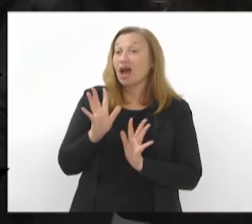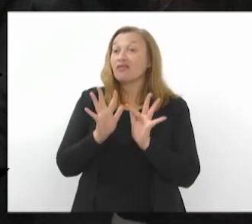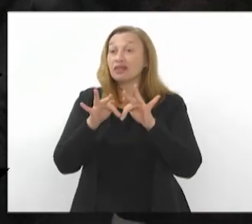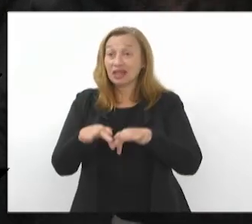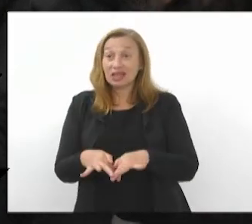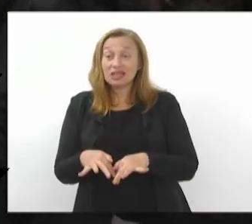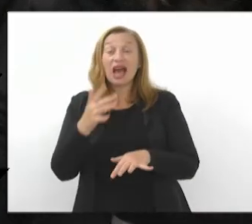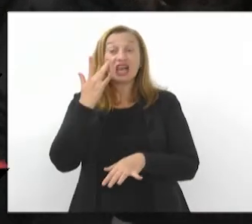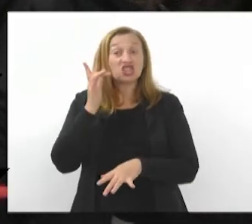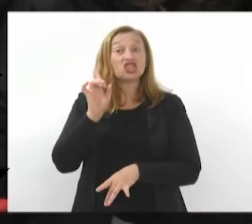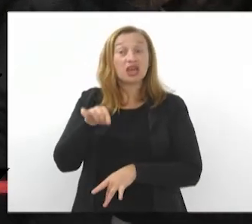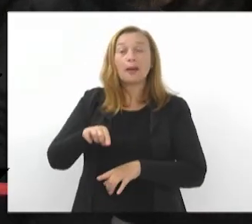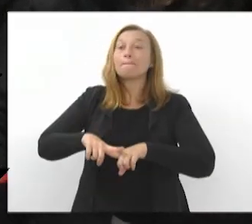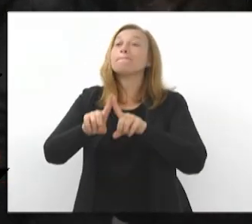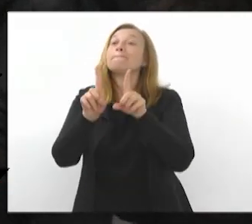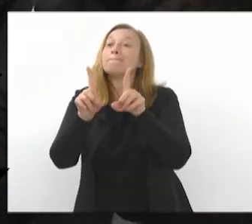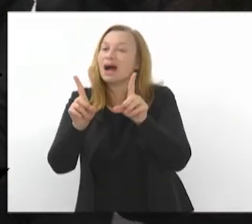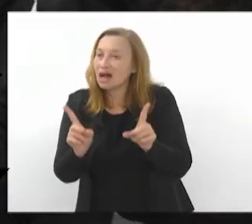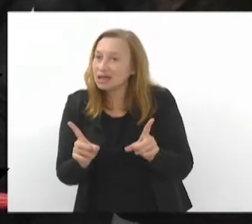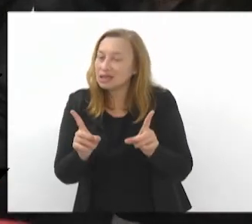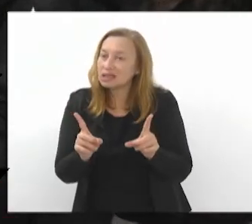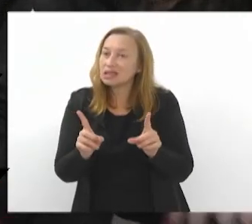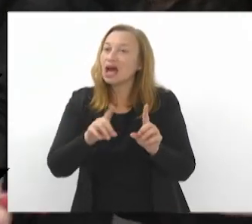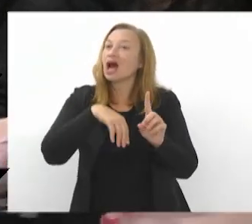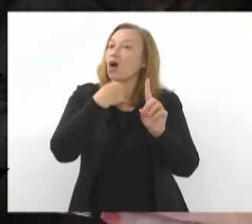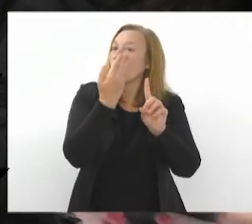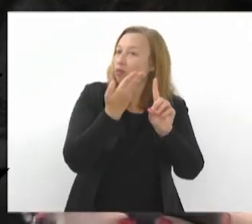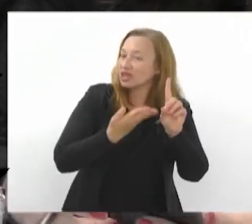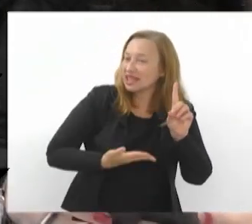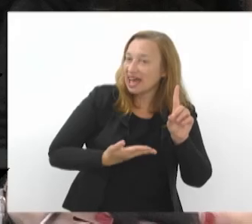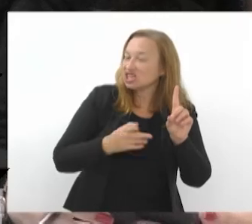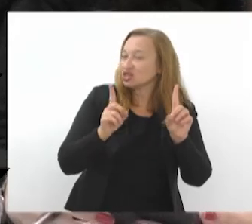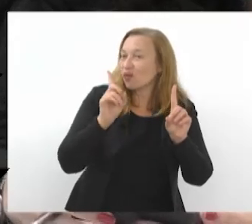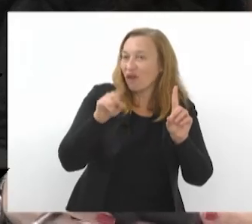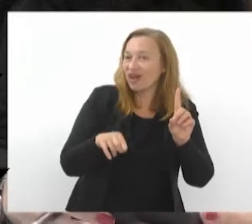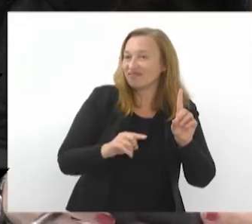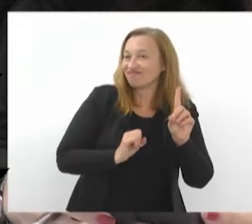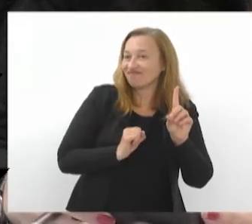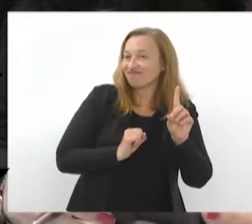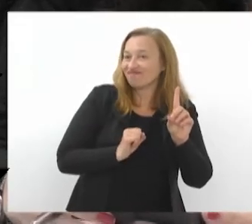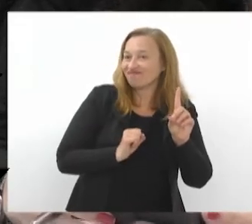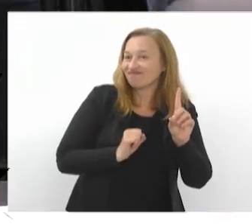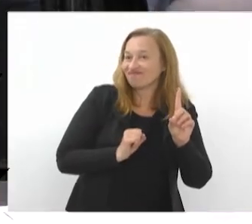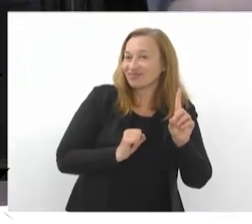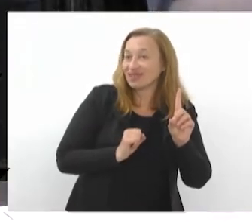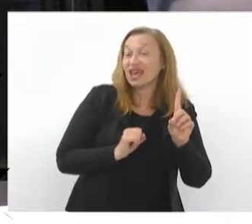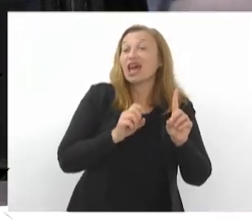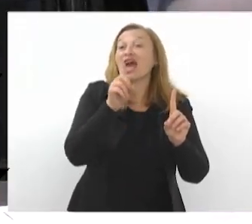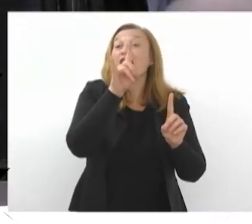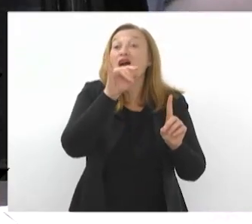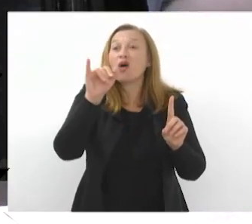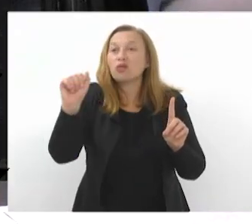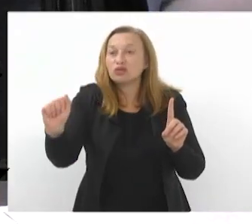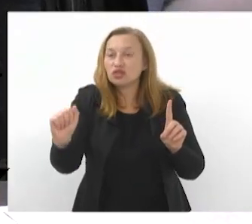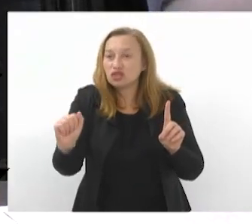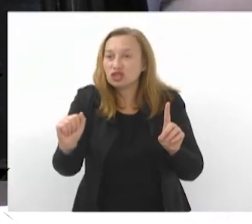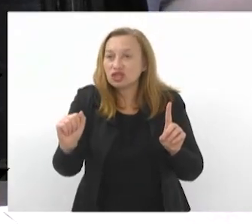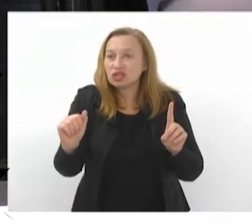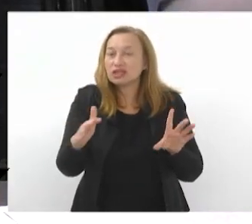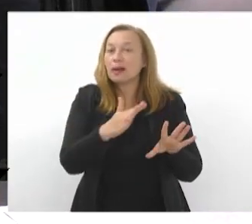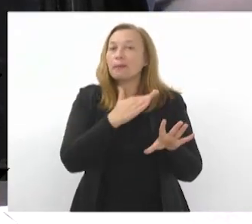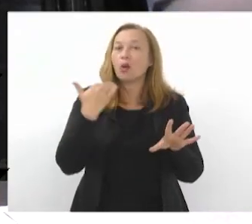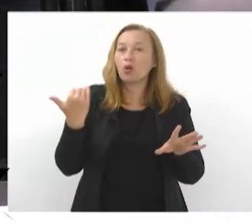isso. Mas a homenagem não é essa, né? É o Dia das Vítimas,